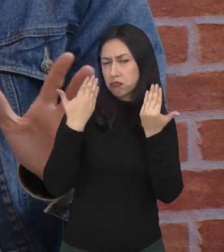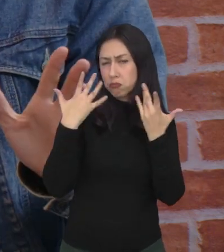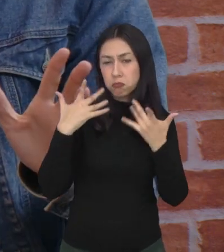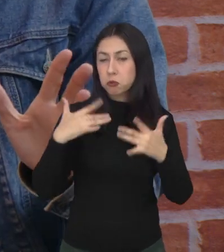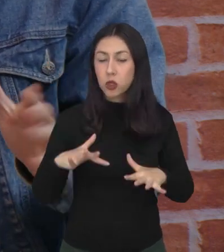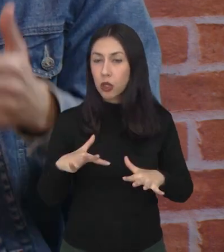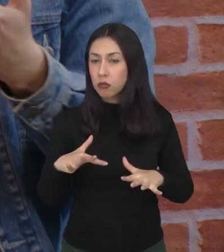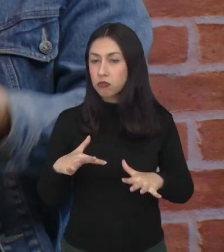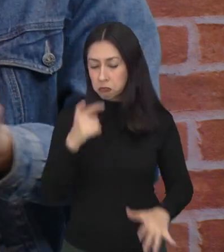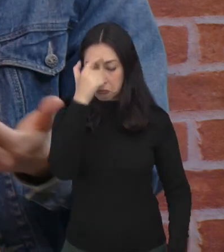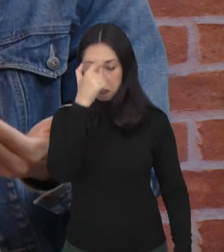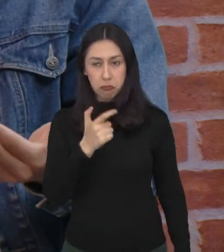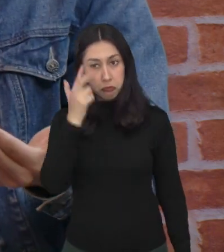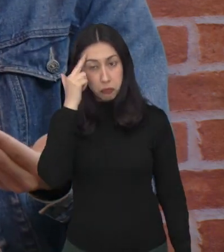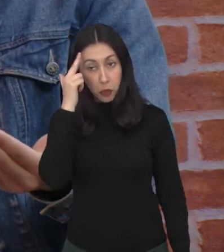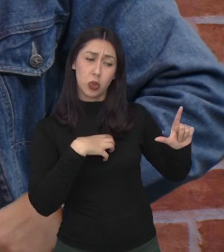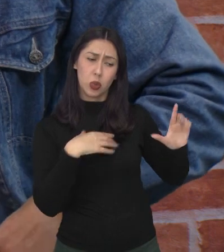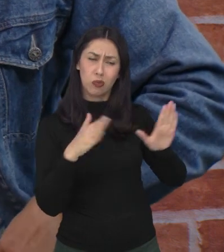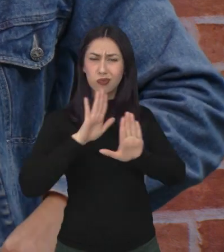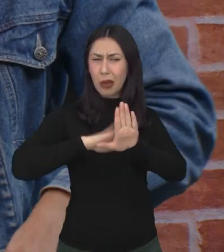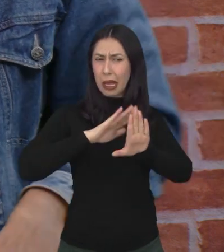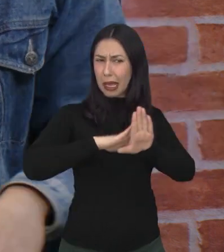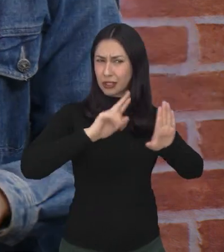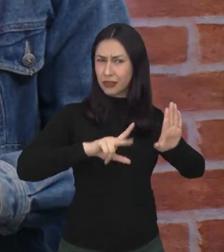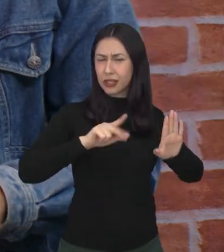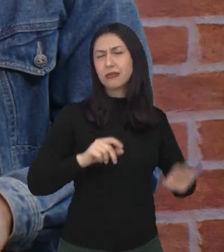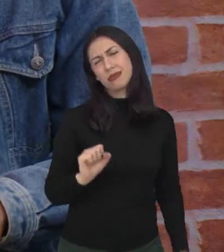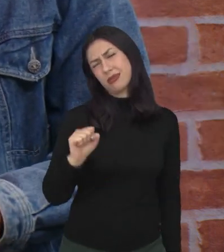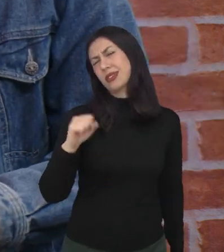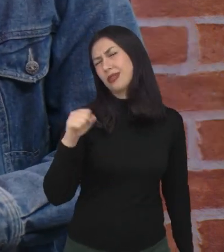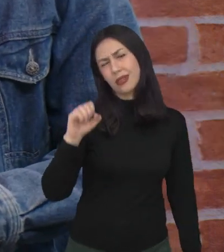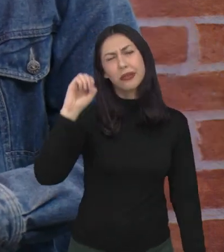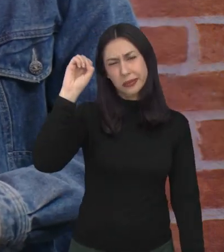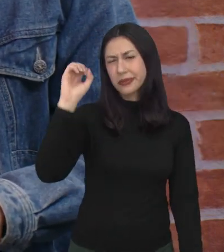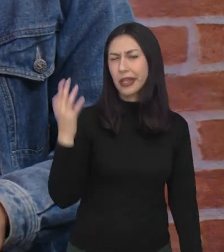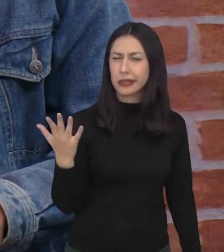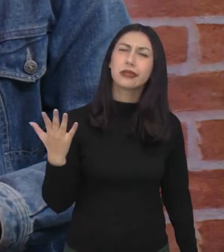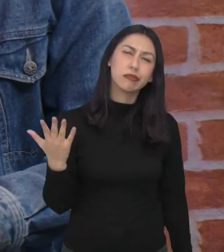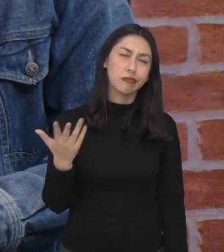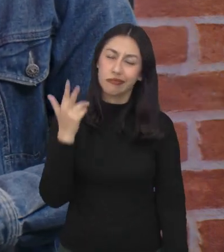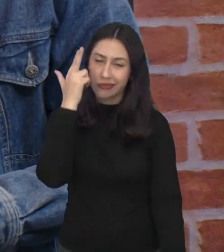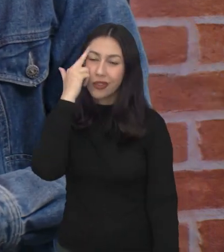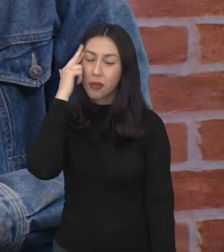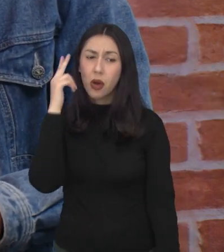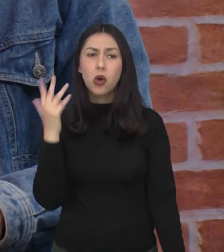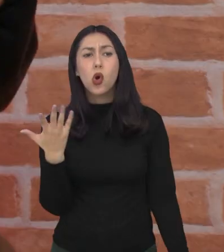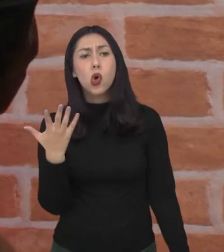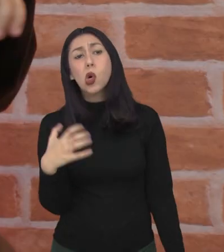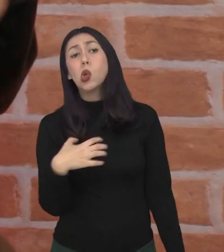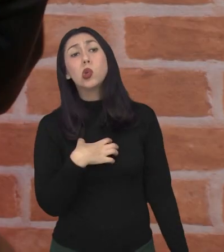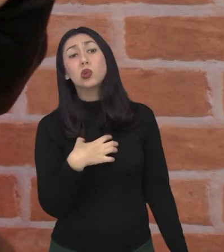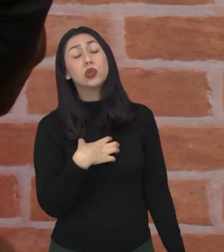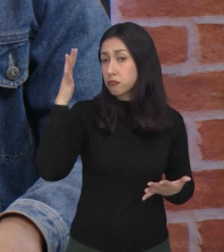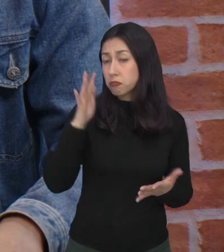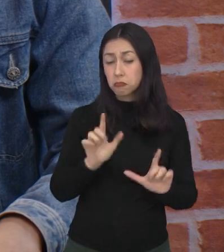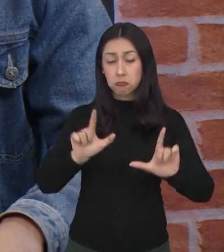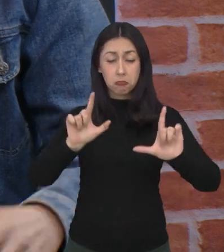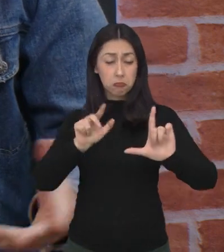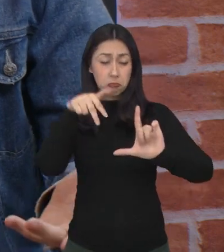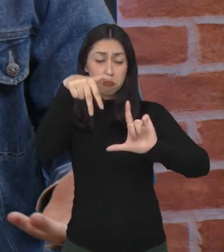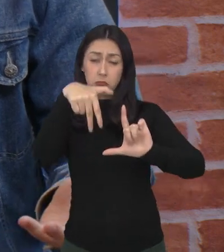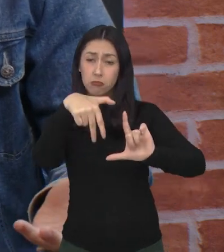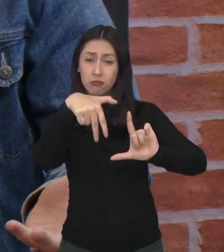Entra um pouco de ego, entra um pouco de... Pô, eu tô numa minha posição de jurado, então eu preciso encontrar defeitos. Não que não tivesse defeitos,